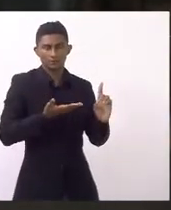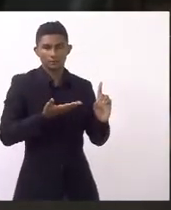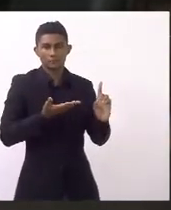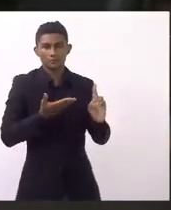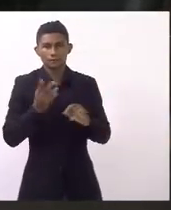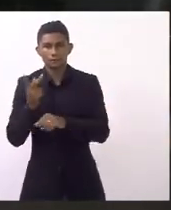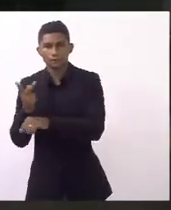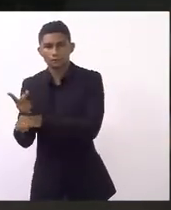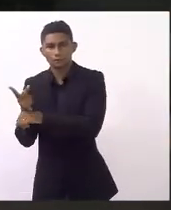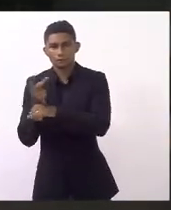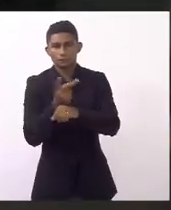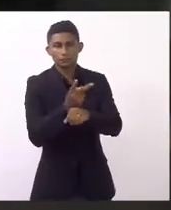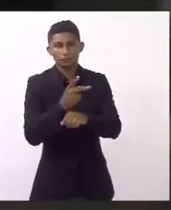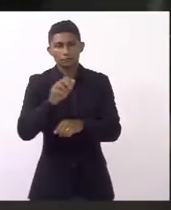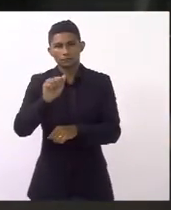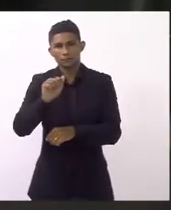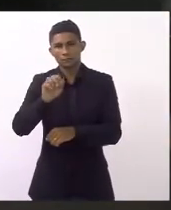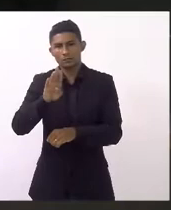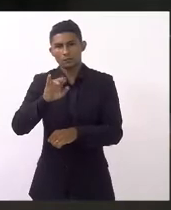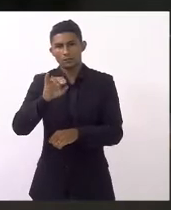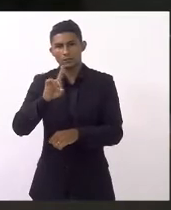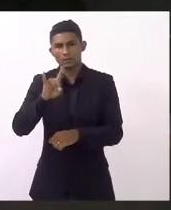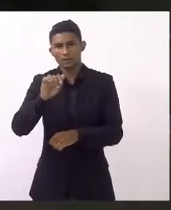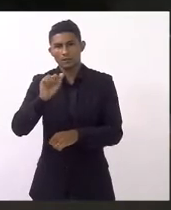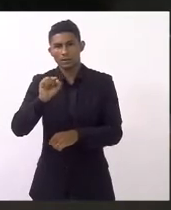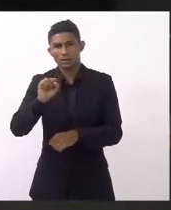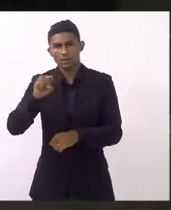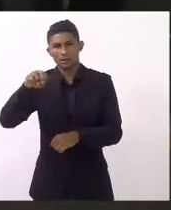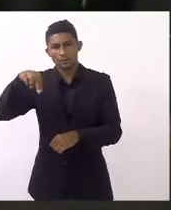prêmio Abdias Nascimento